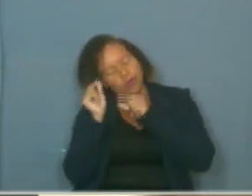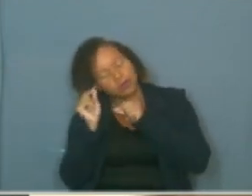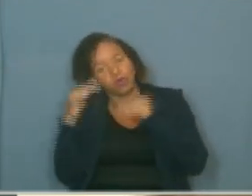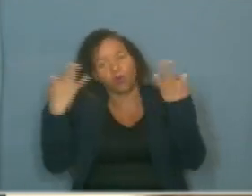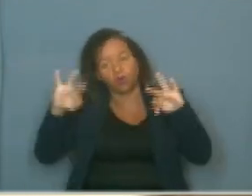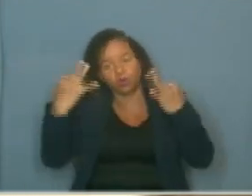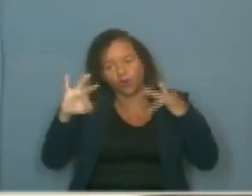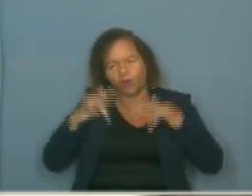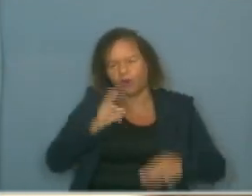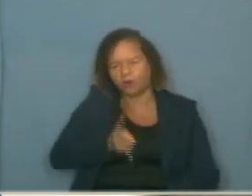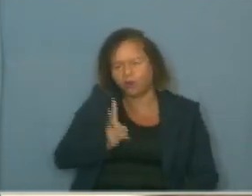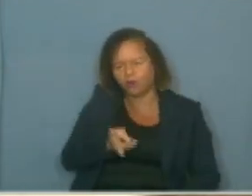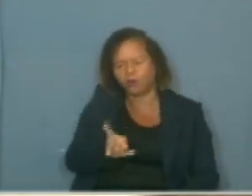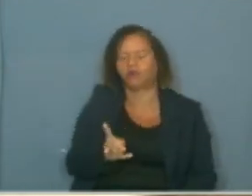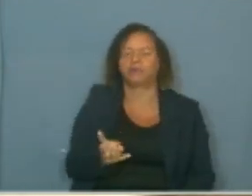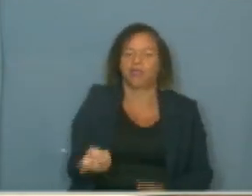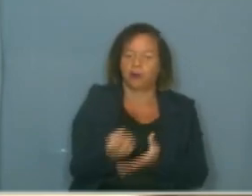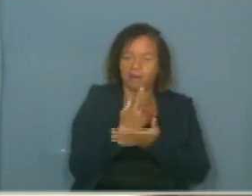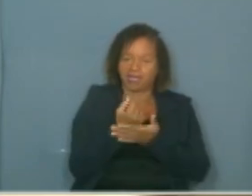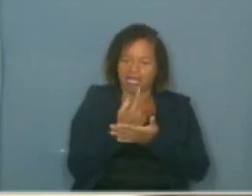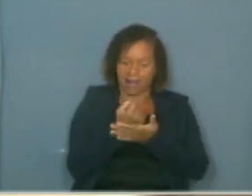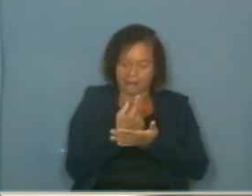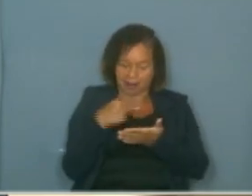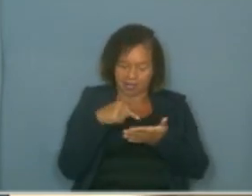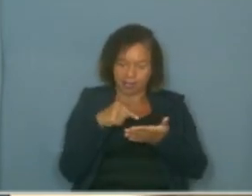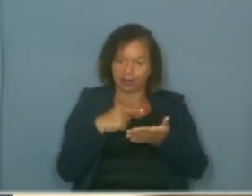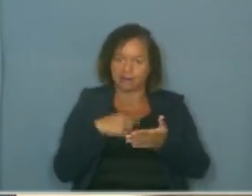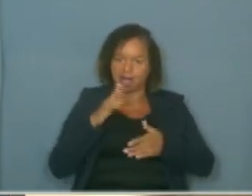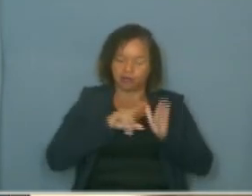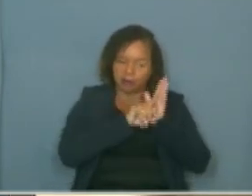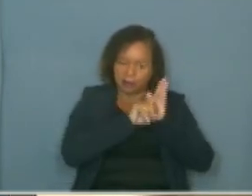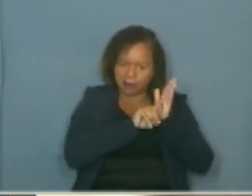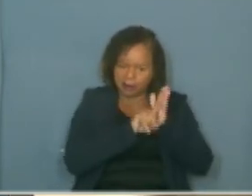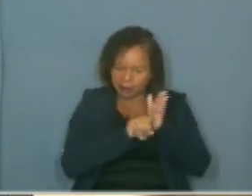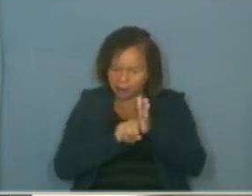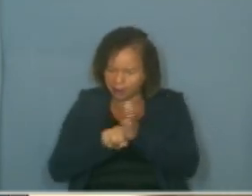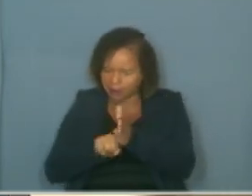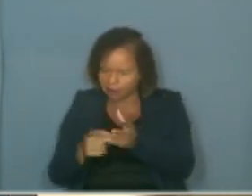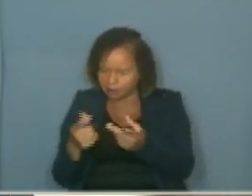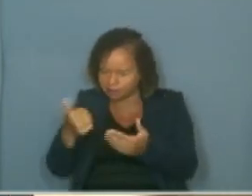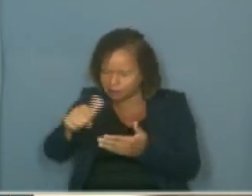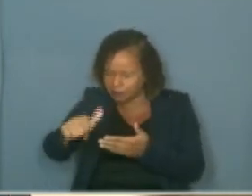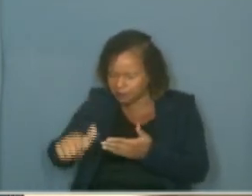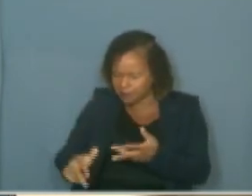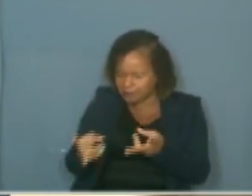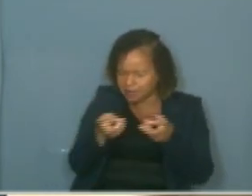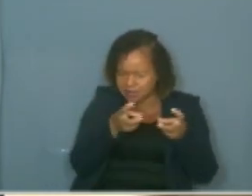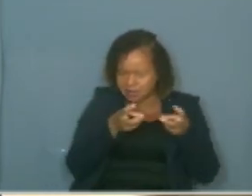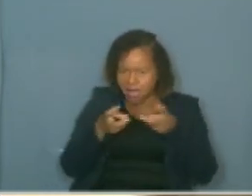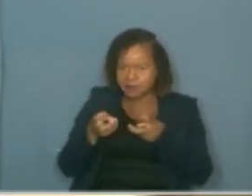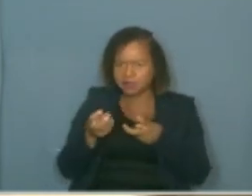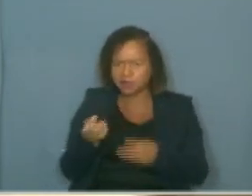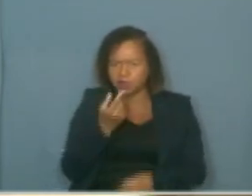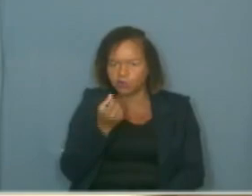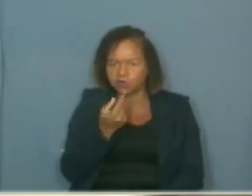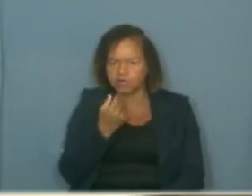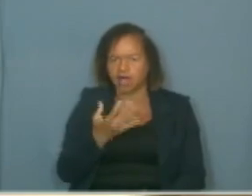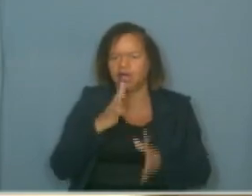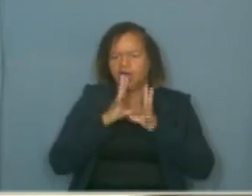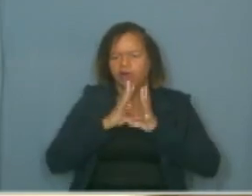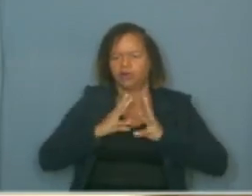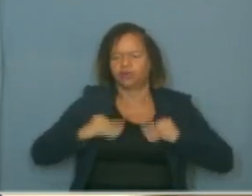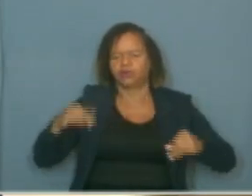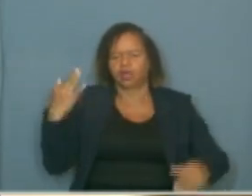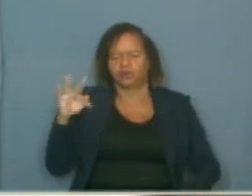crônicas. Enfim, é um medicamento são medicamentos que quanto mais se estuda, mais se percebe que podem ser utilizados para o alívio da